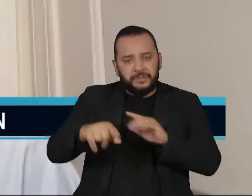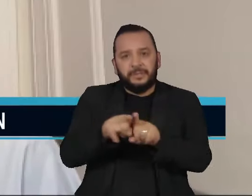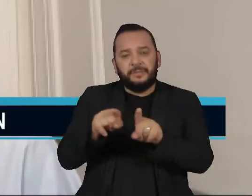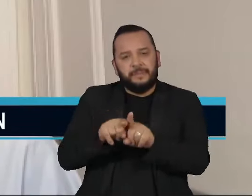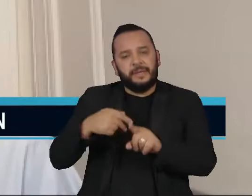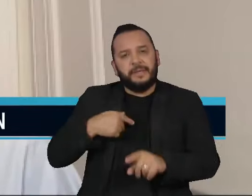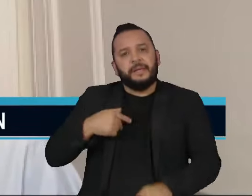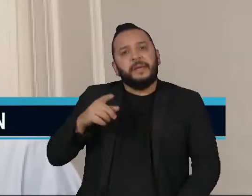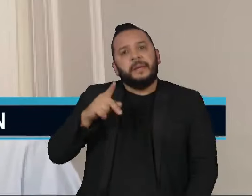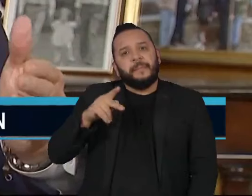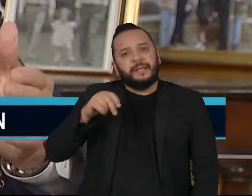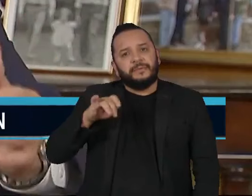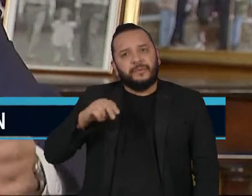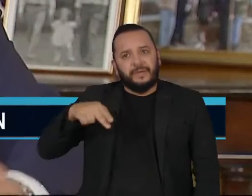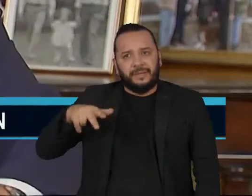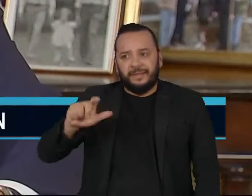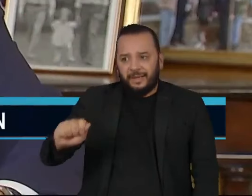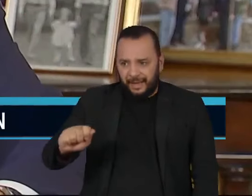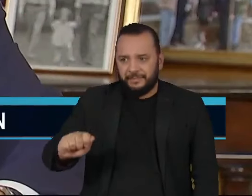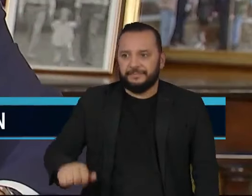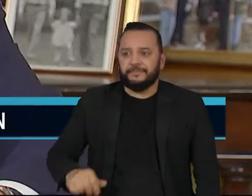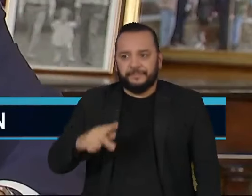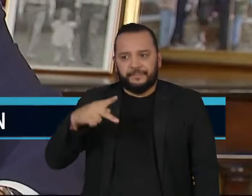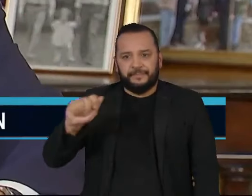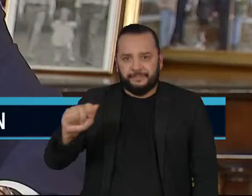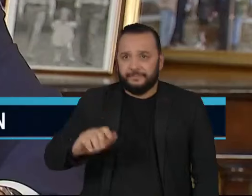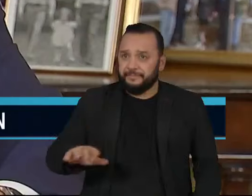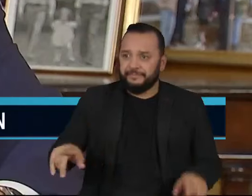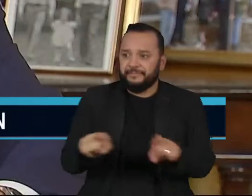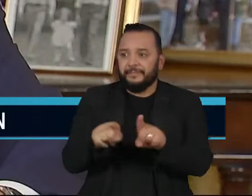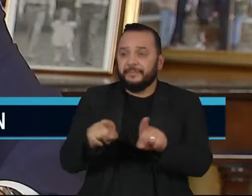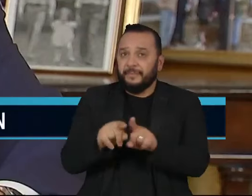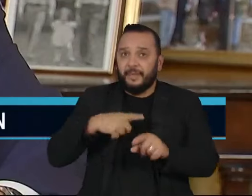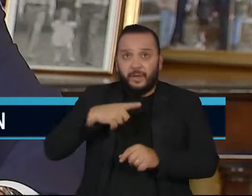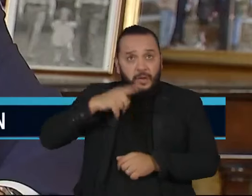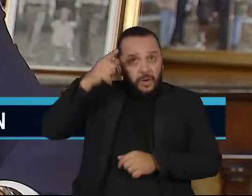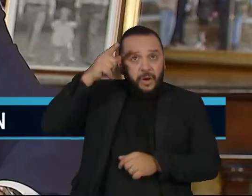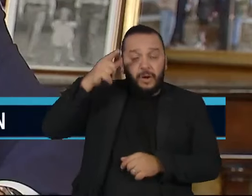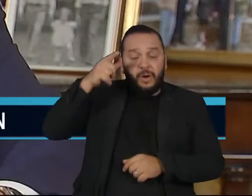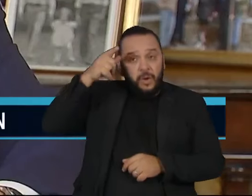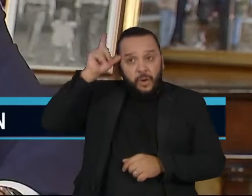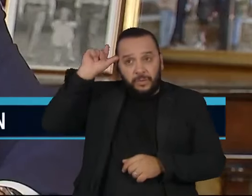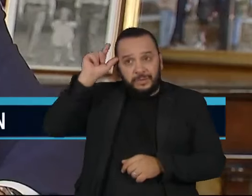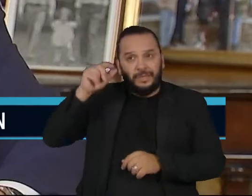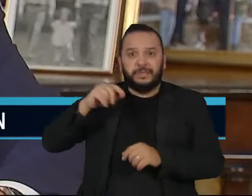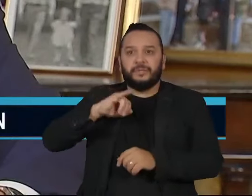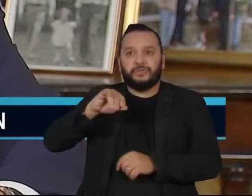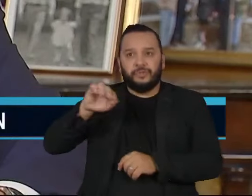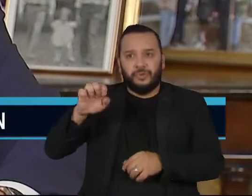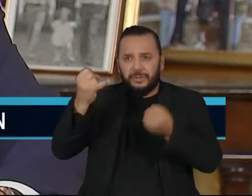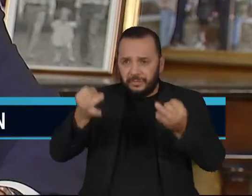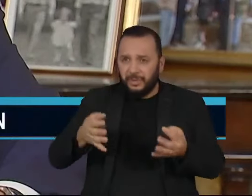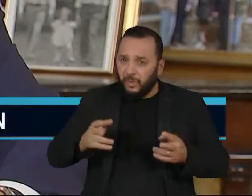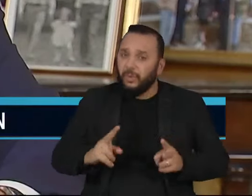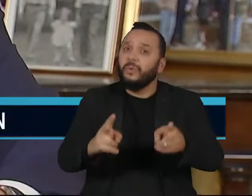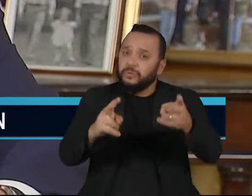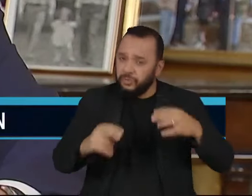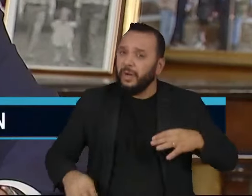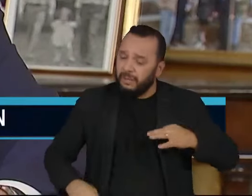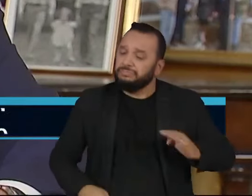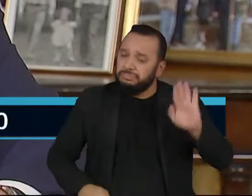ser simples esse processo, não. Apesar disso, o presidente Biden reiterou ontem que vai permanecer na disputa e prevê voltar a